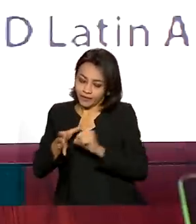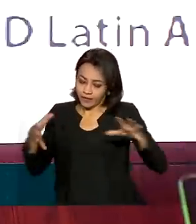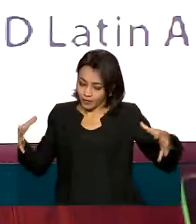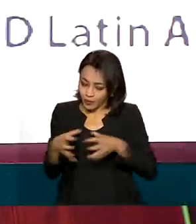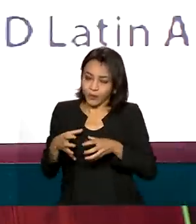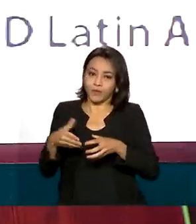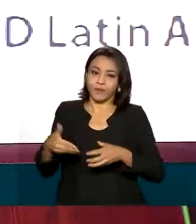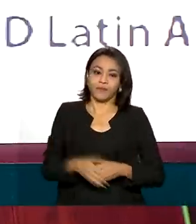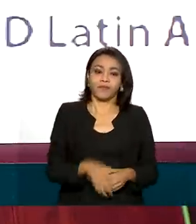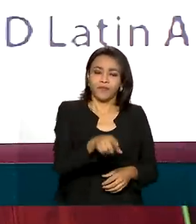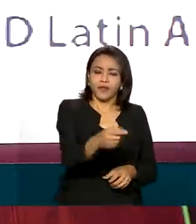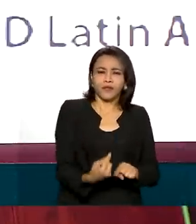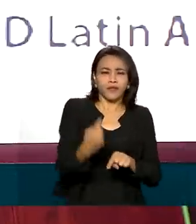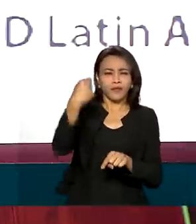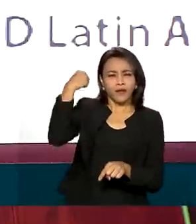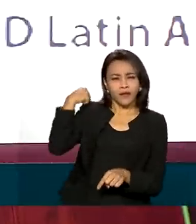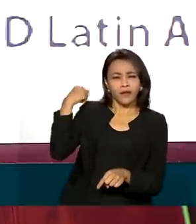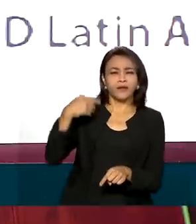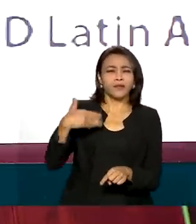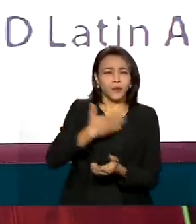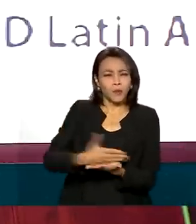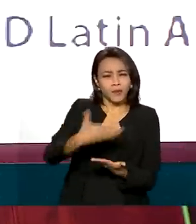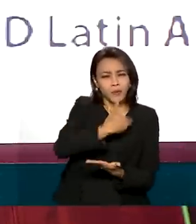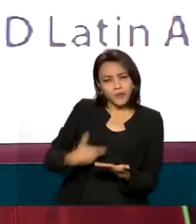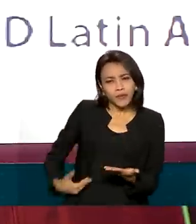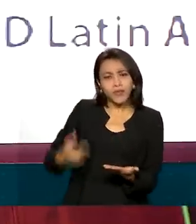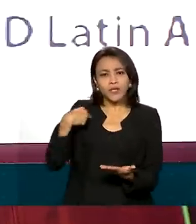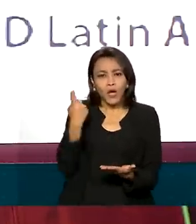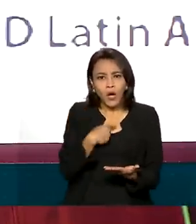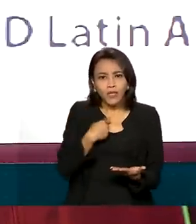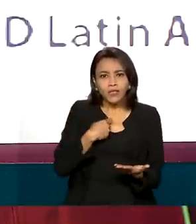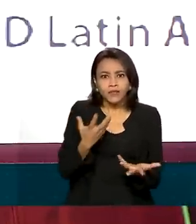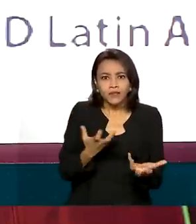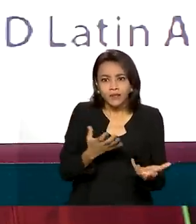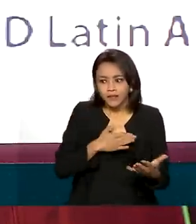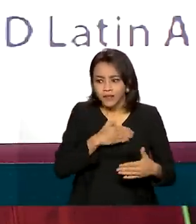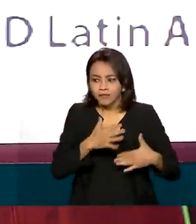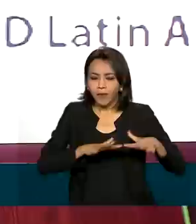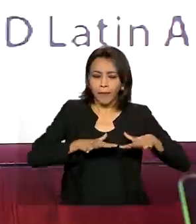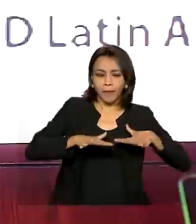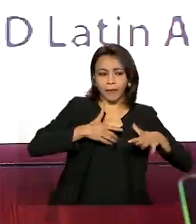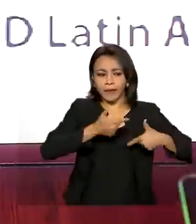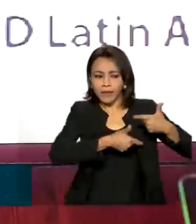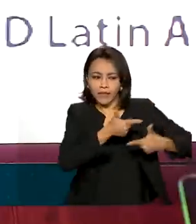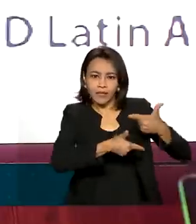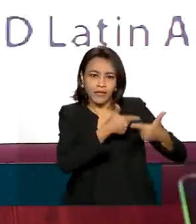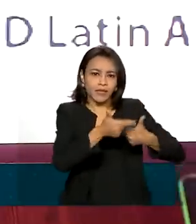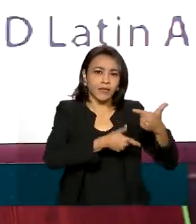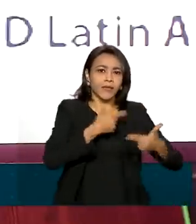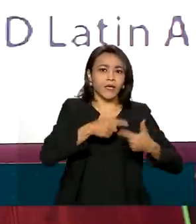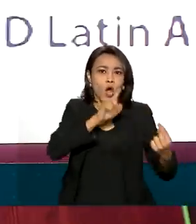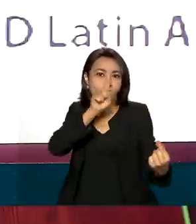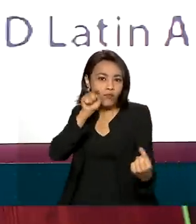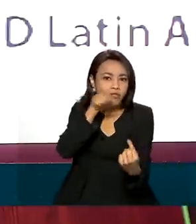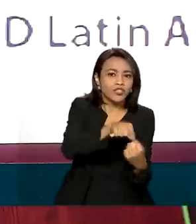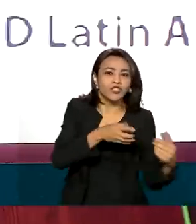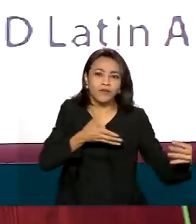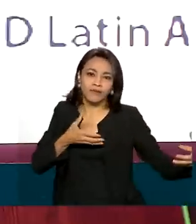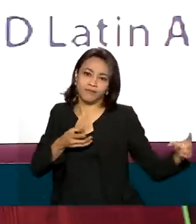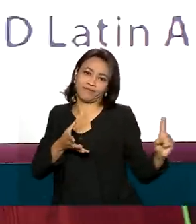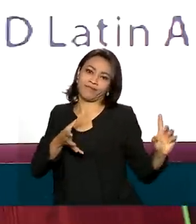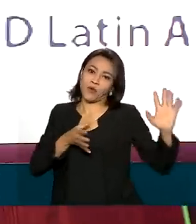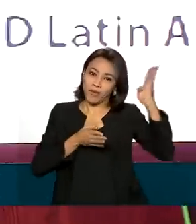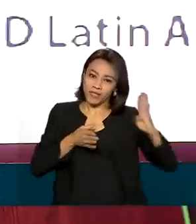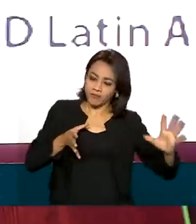governo nós usamos momentos movimentos decisivo em direção ao se der e não é só